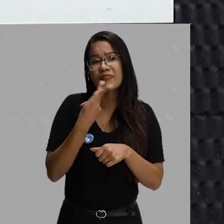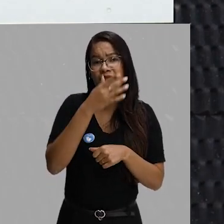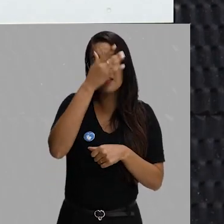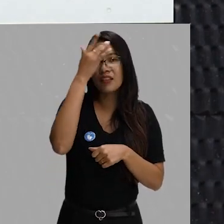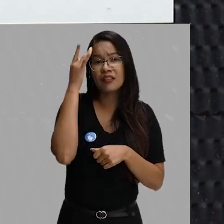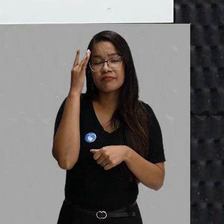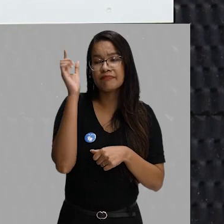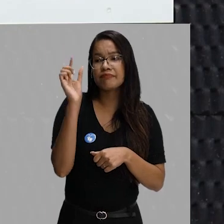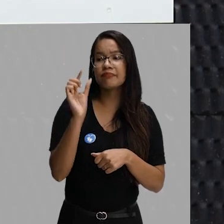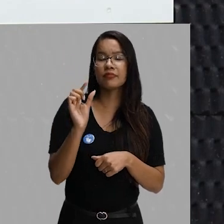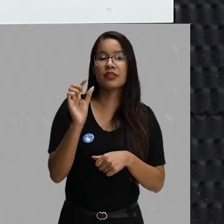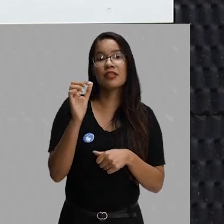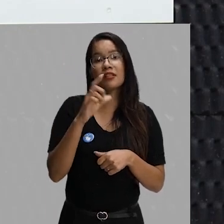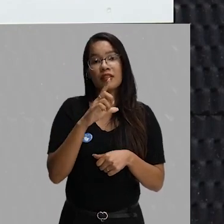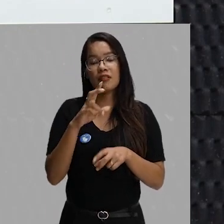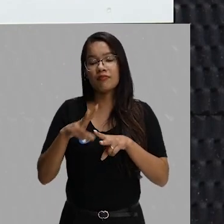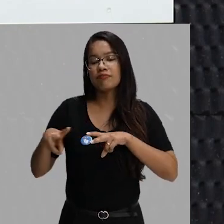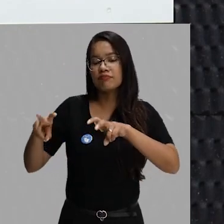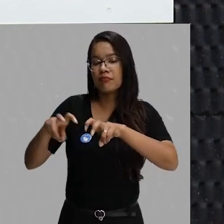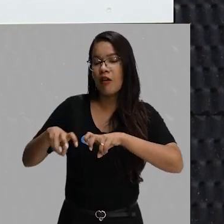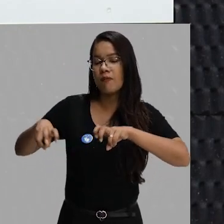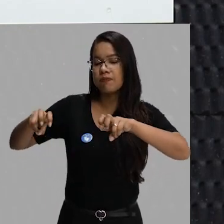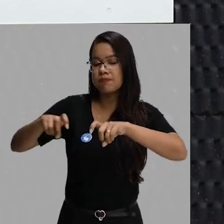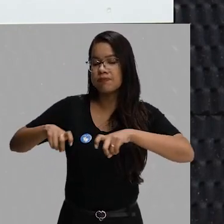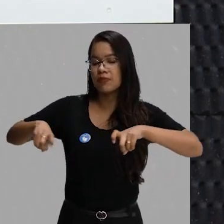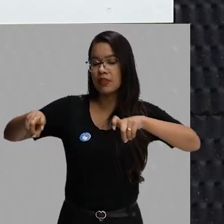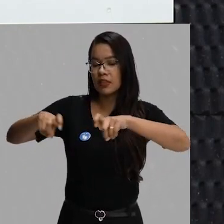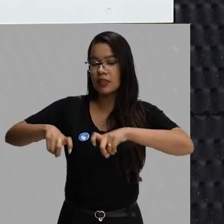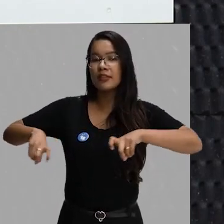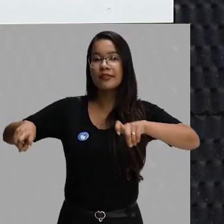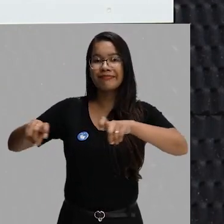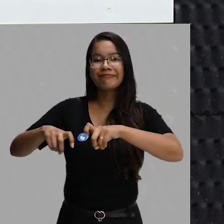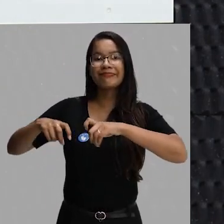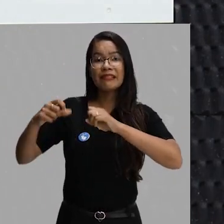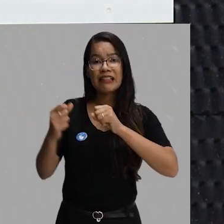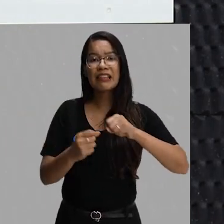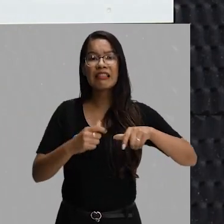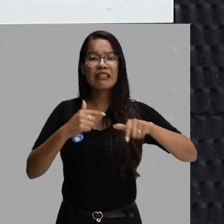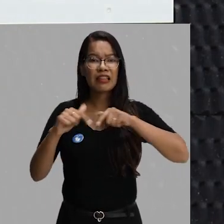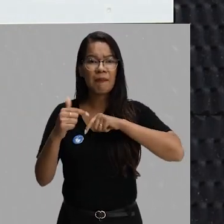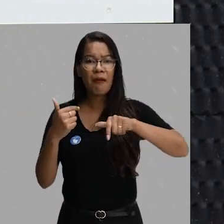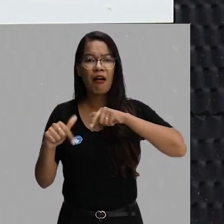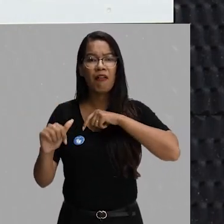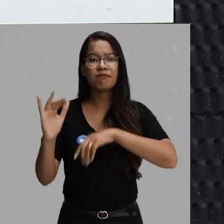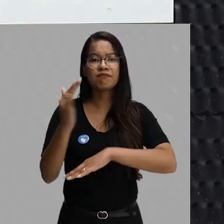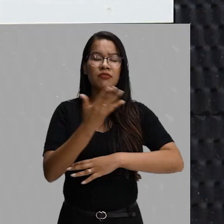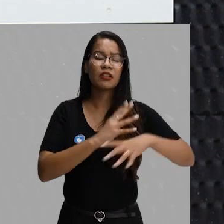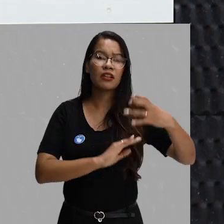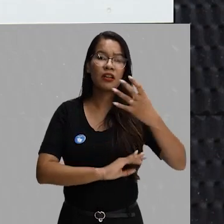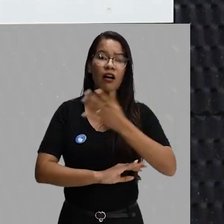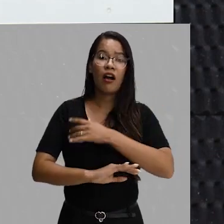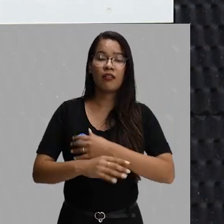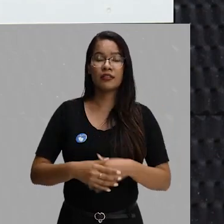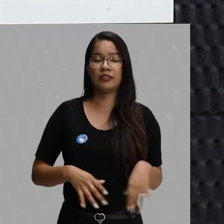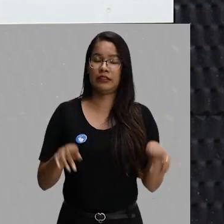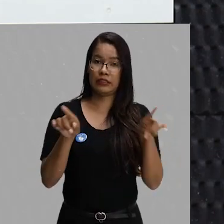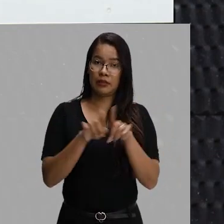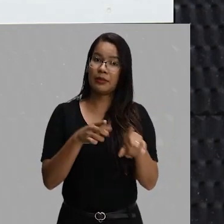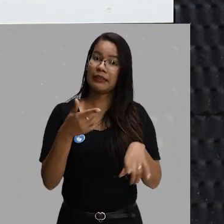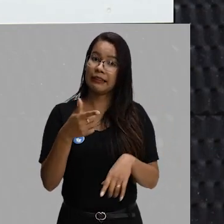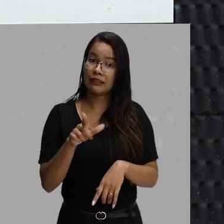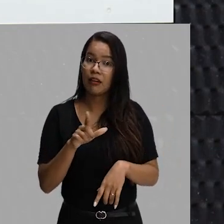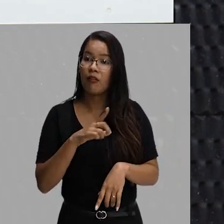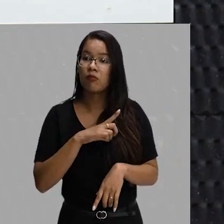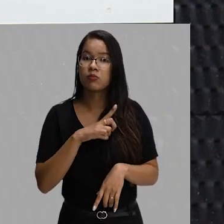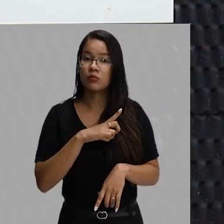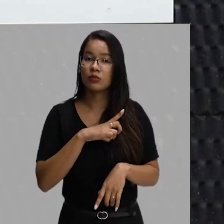pequenos agricultores. Pelo menos é o grande ofício que eles vão exercer durante essa fase. Alguns desses plebeus, e aí